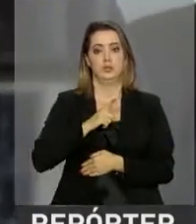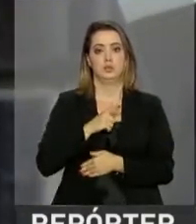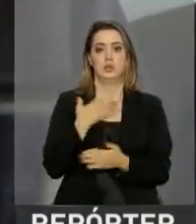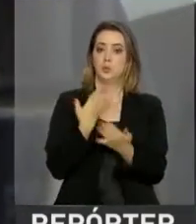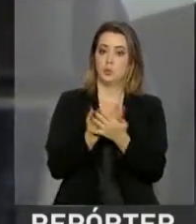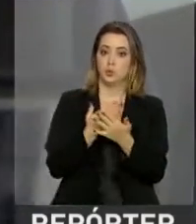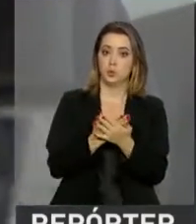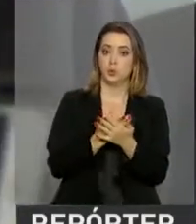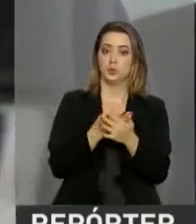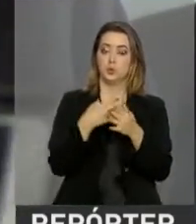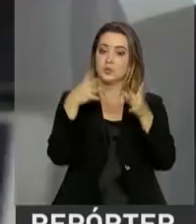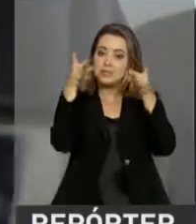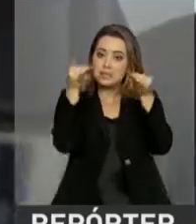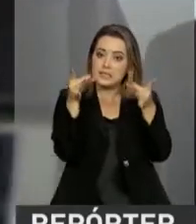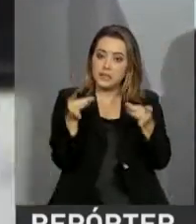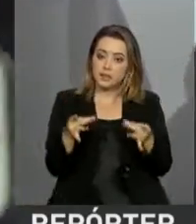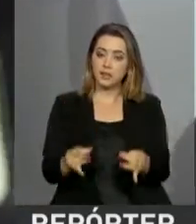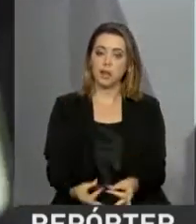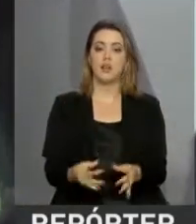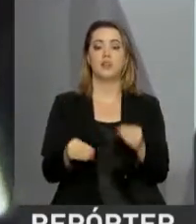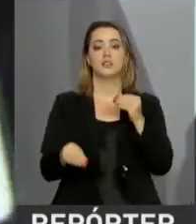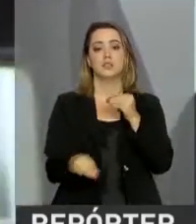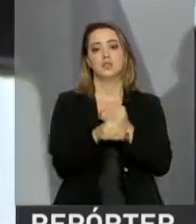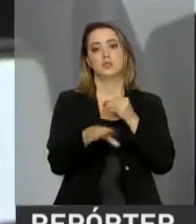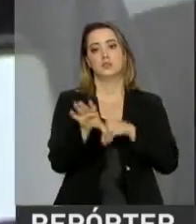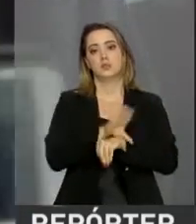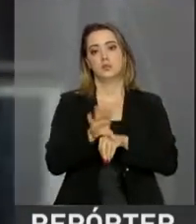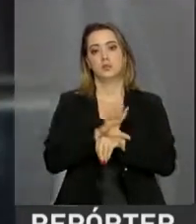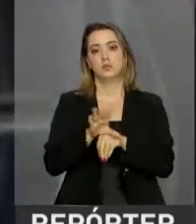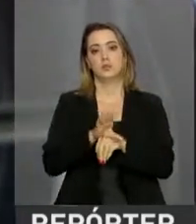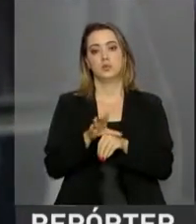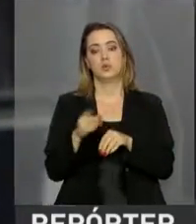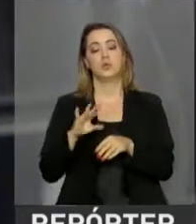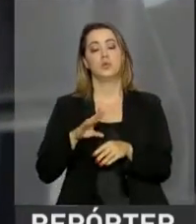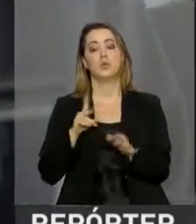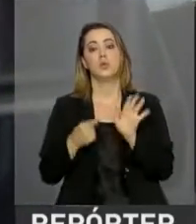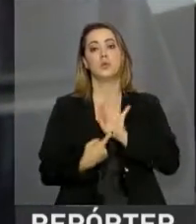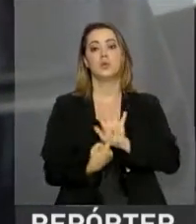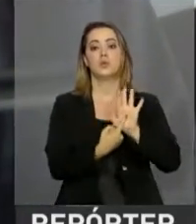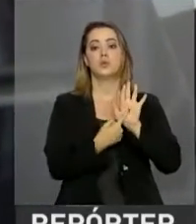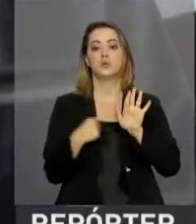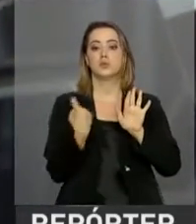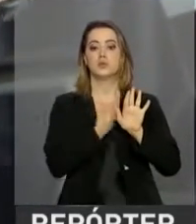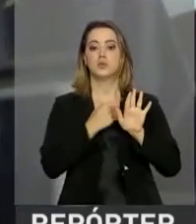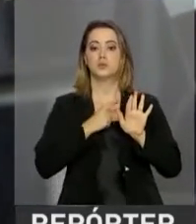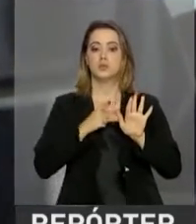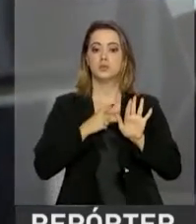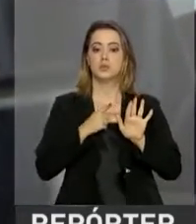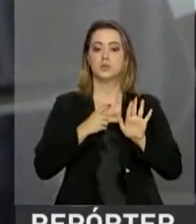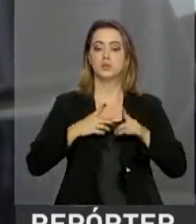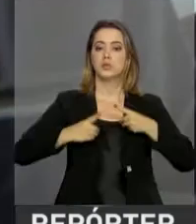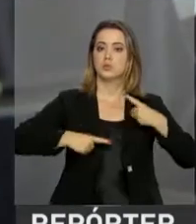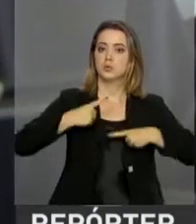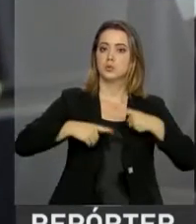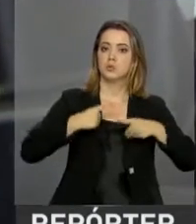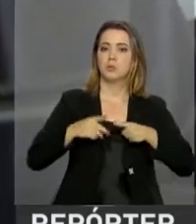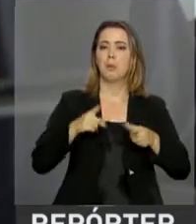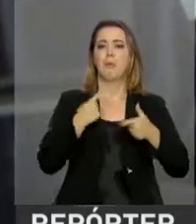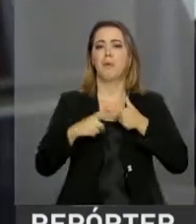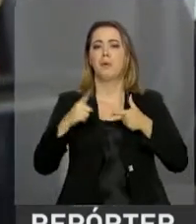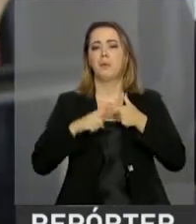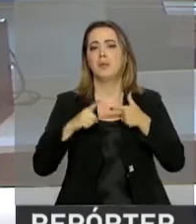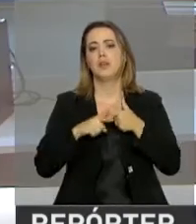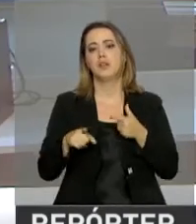PEC demonstrando que sem a PEC nós teríamos o caos nas políticas sociais do Brasil, principalmente